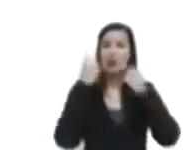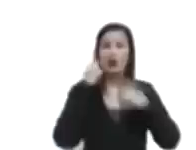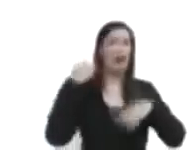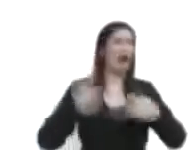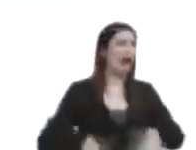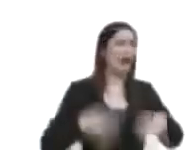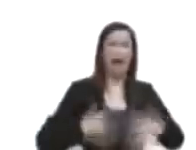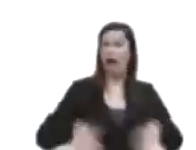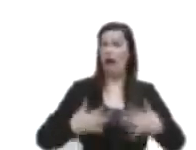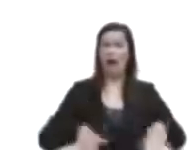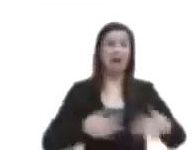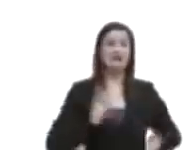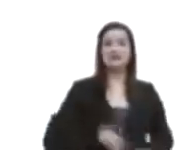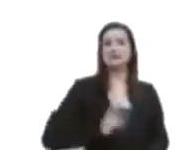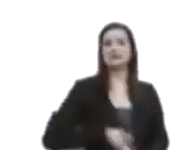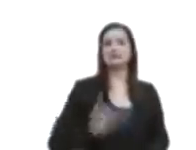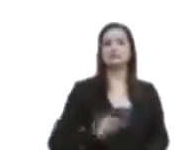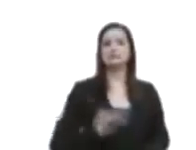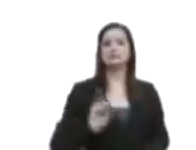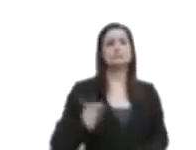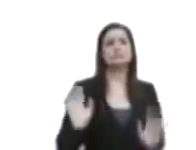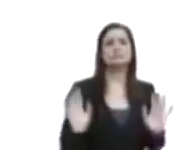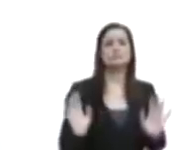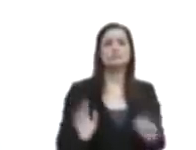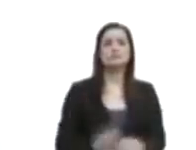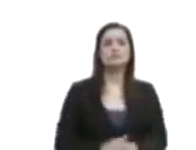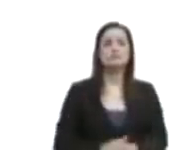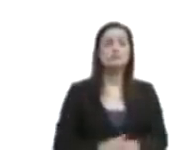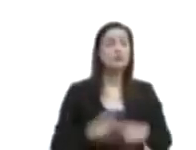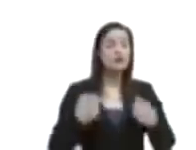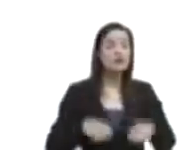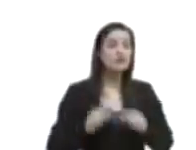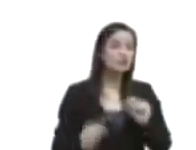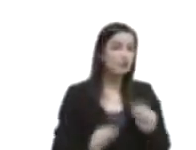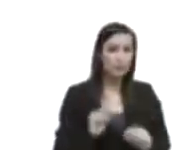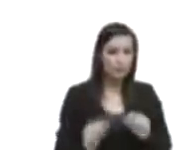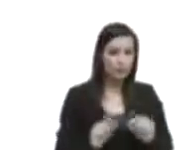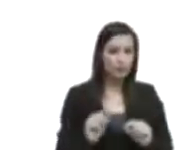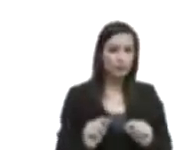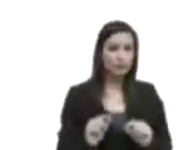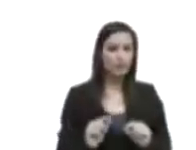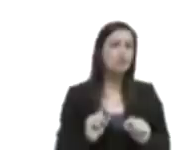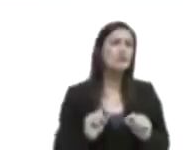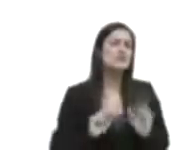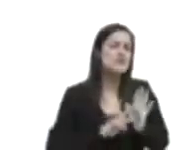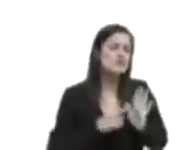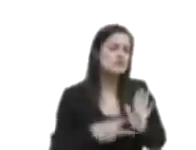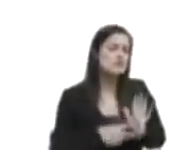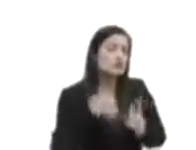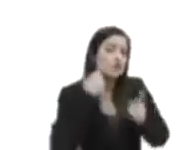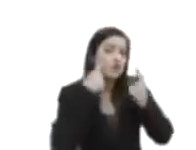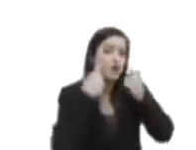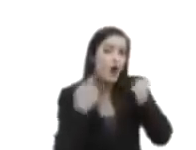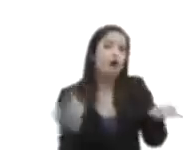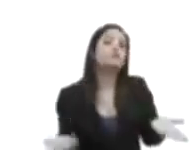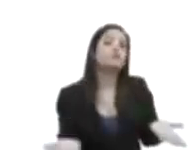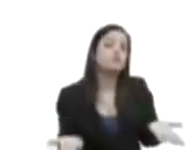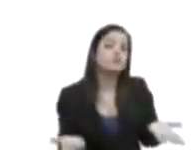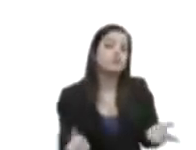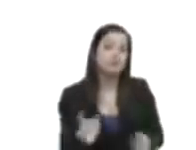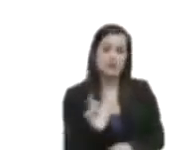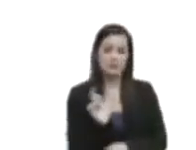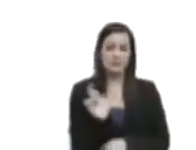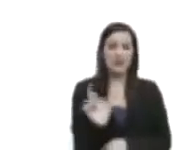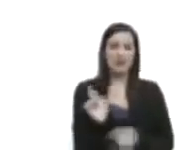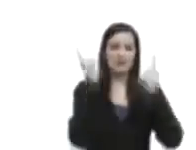o crente, né, manteiga derretida, não. O que quer dizer esse chora? A palavra grega registrada